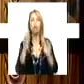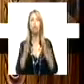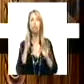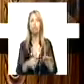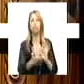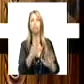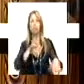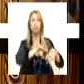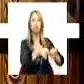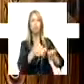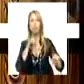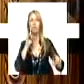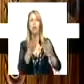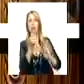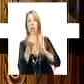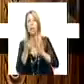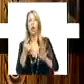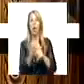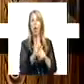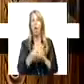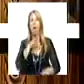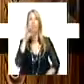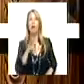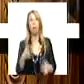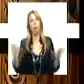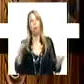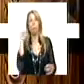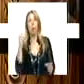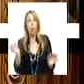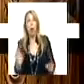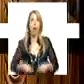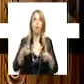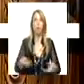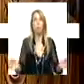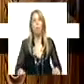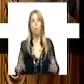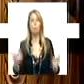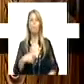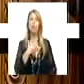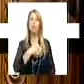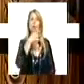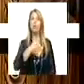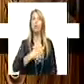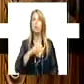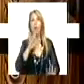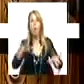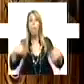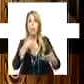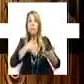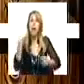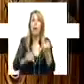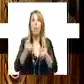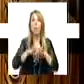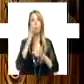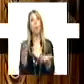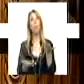e, portanto, não há procura. Logo, não há investimento. E eu gostaria, Sra. Ministra, que nos dissesse ou que nos pudesse adiantar alguma coisa sobre o